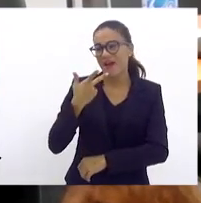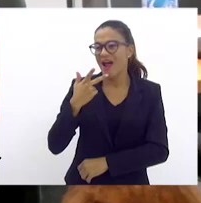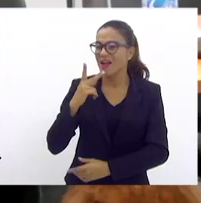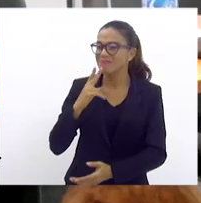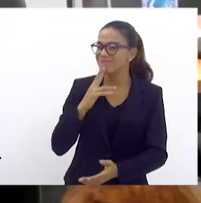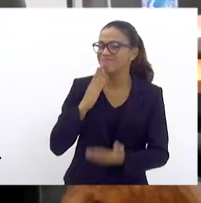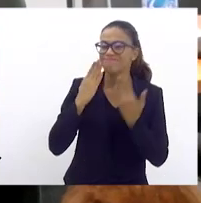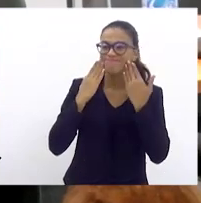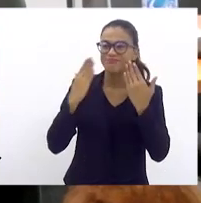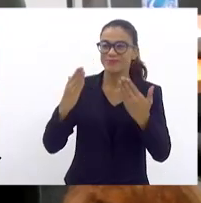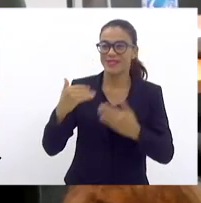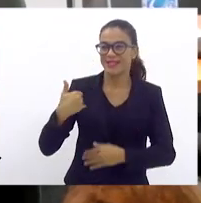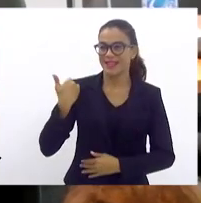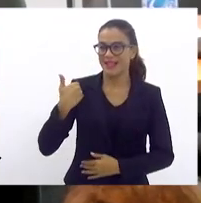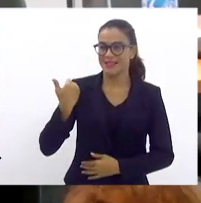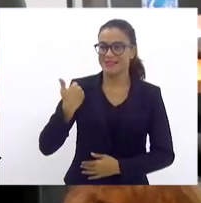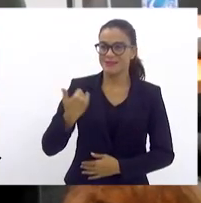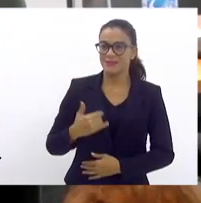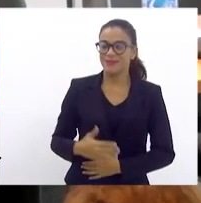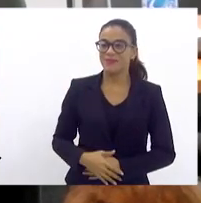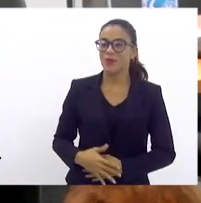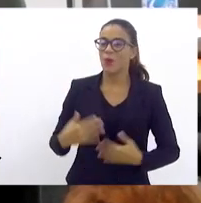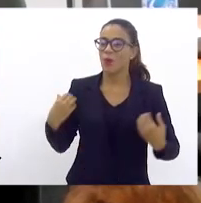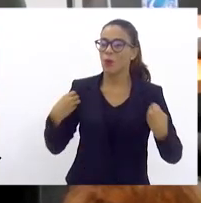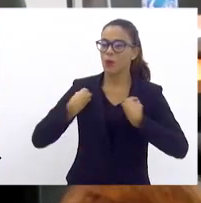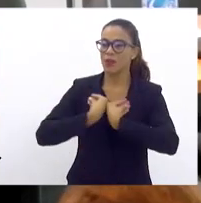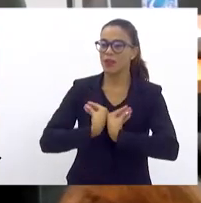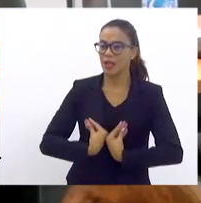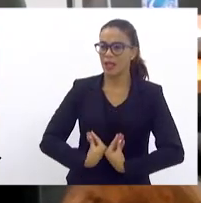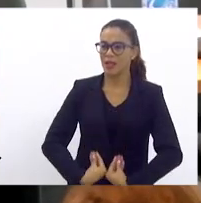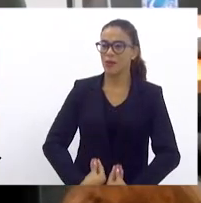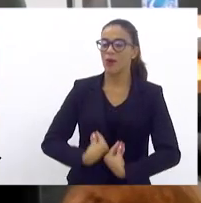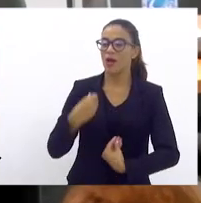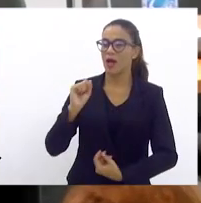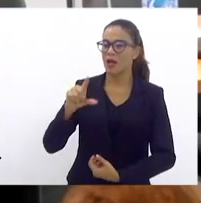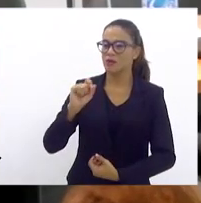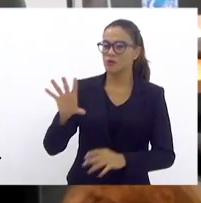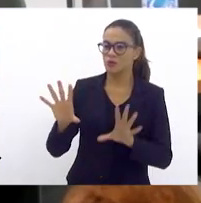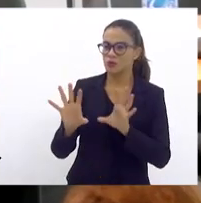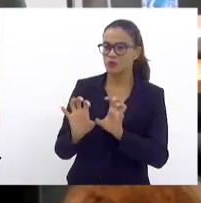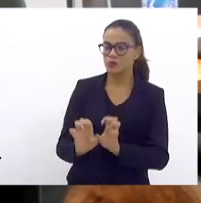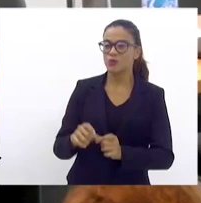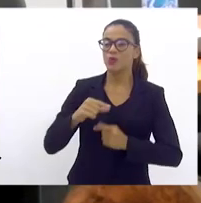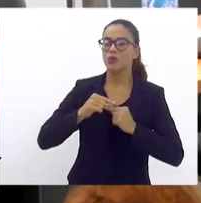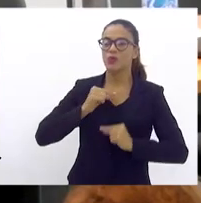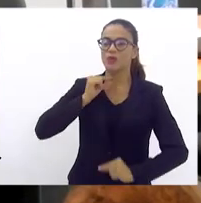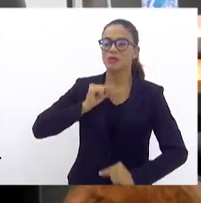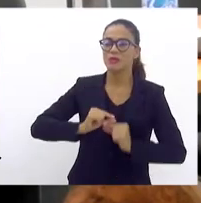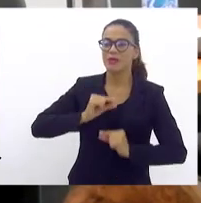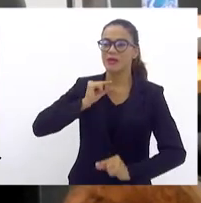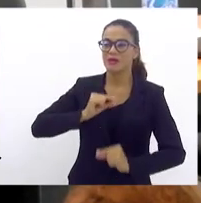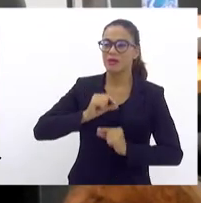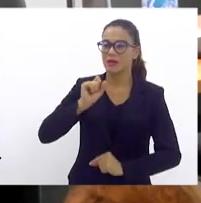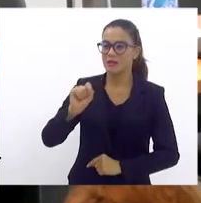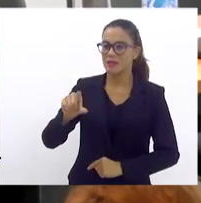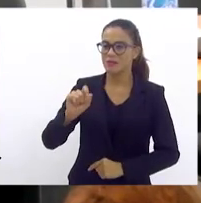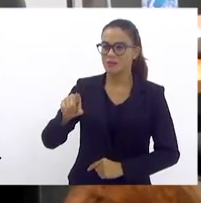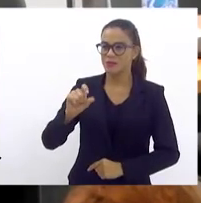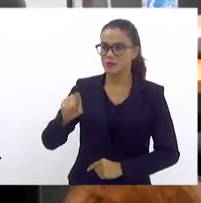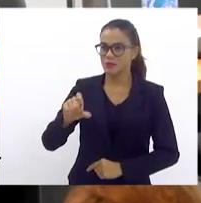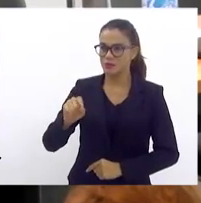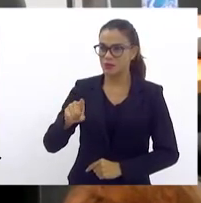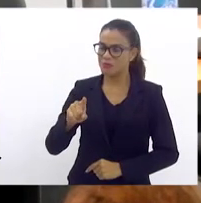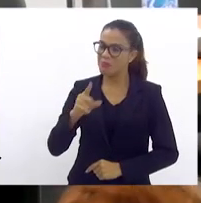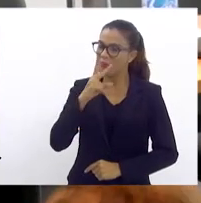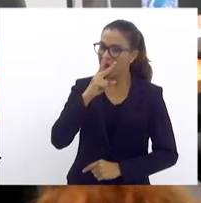minha idade Estou com um terno azul escuro uma gravata também Azul acho que tá bem